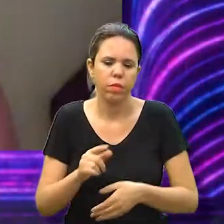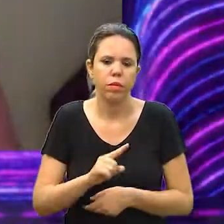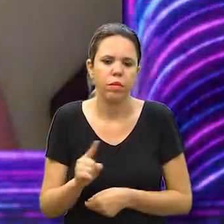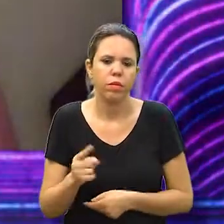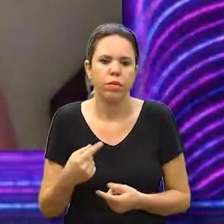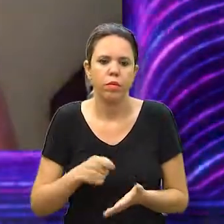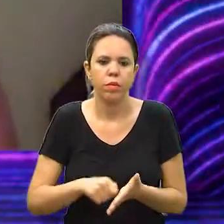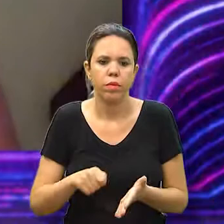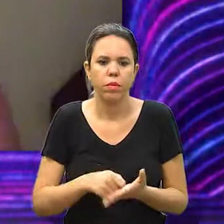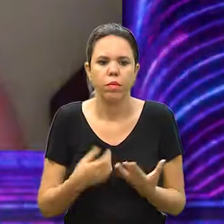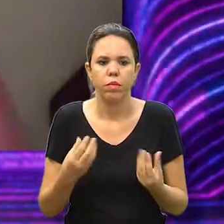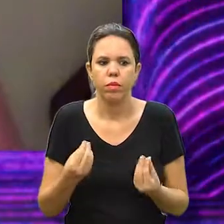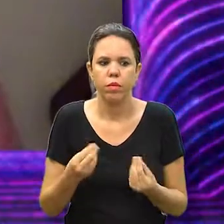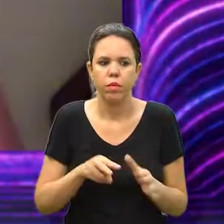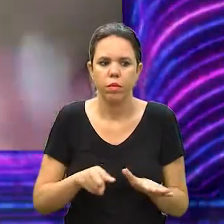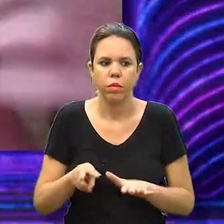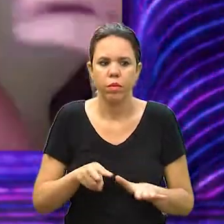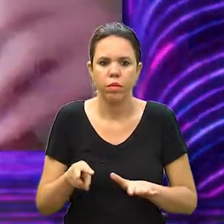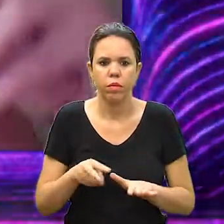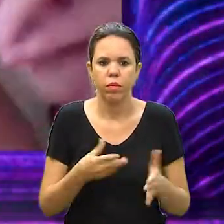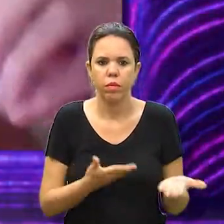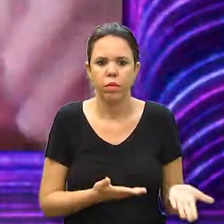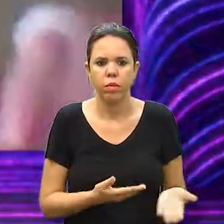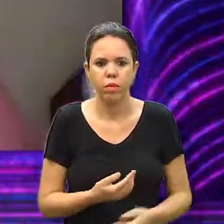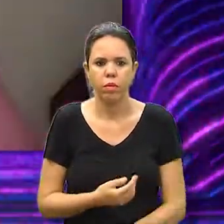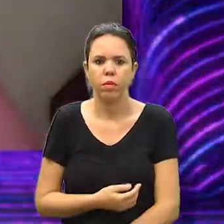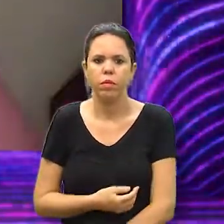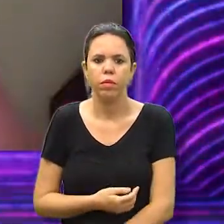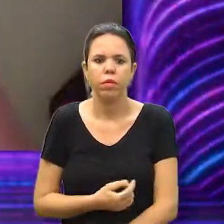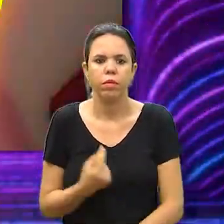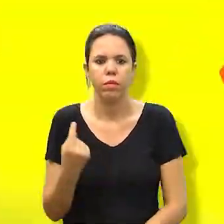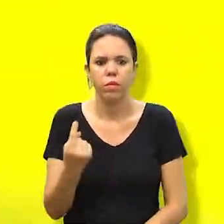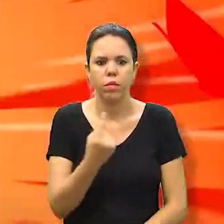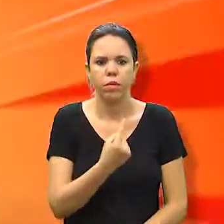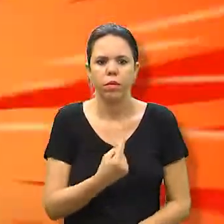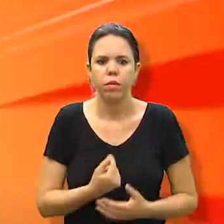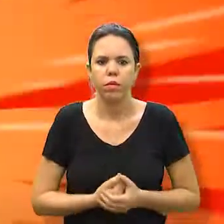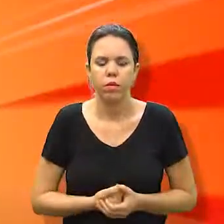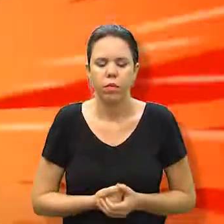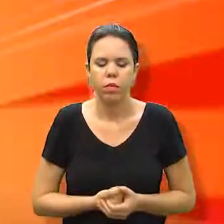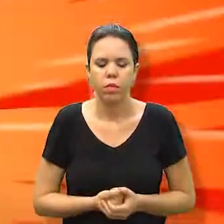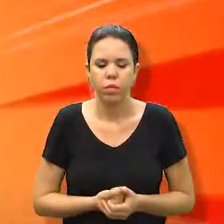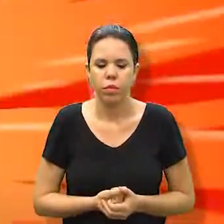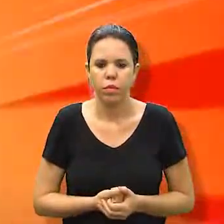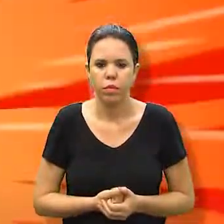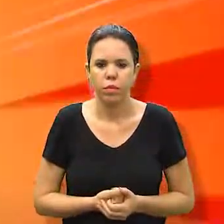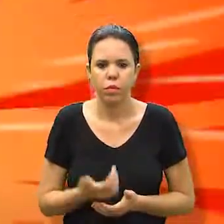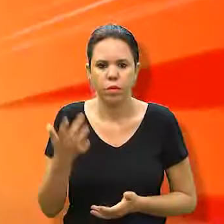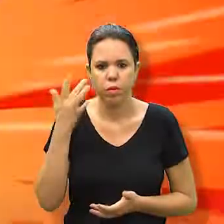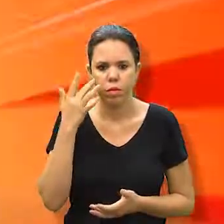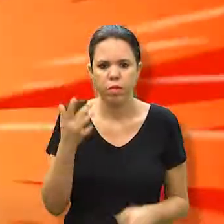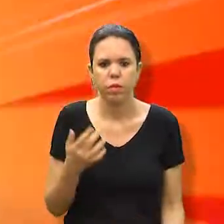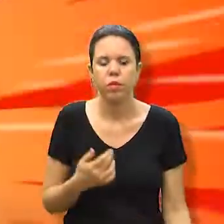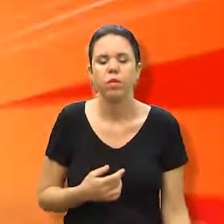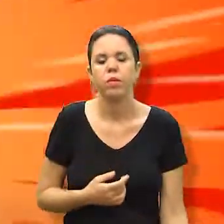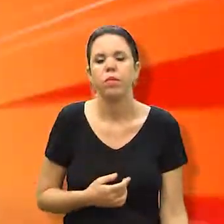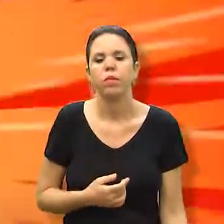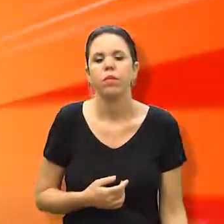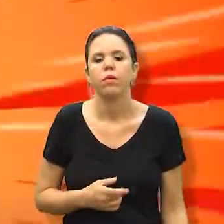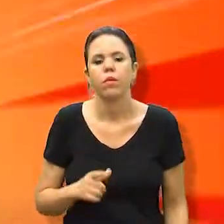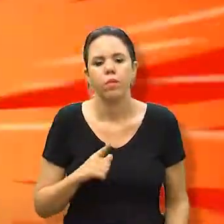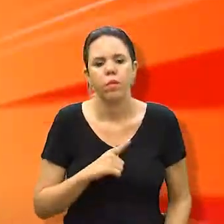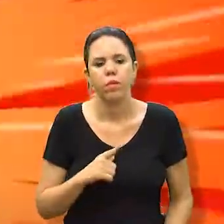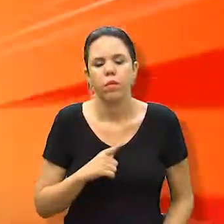porque tinha que escrever muito toda semana, mas assim, individualmente era legal. Então, assim, eu acho que eu senti um pouquinho de...